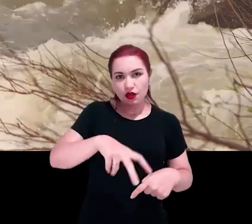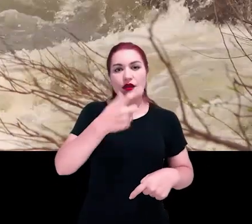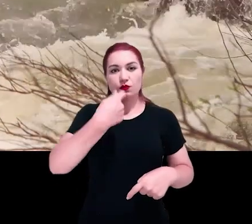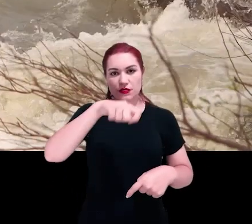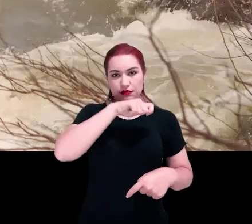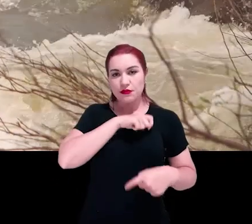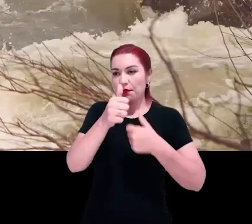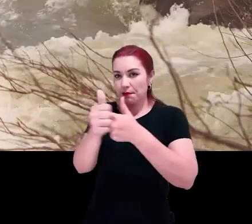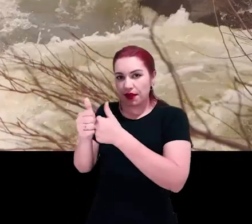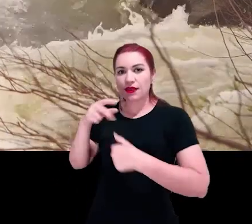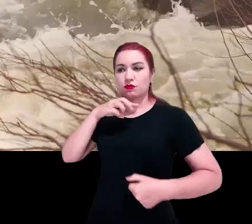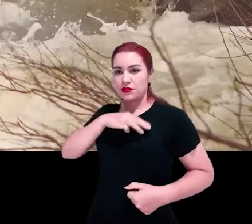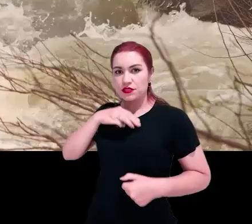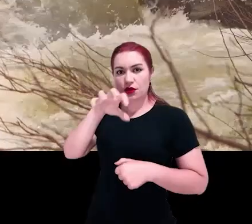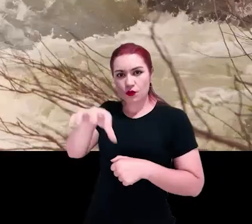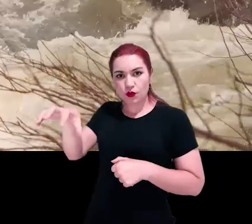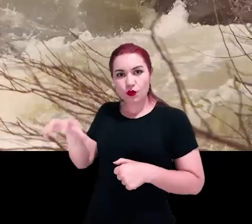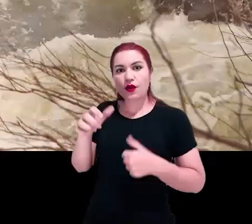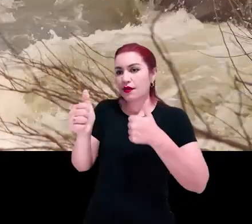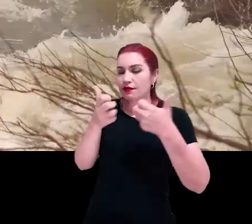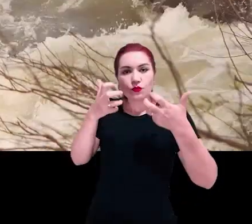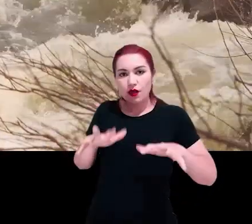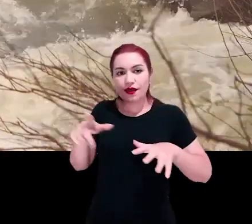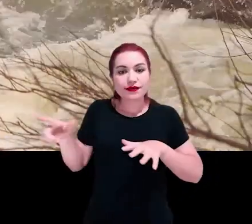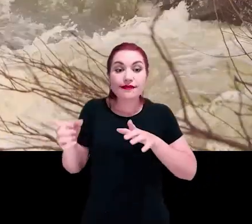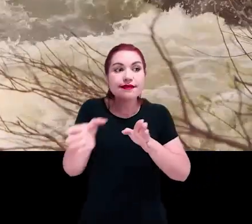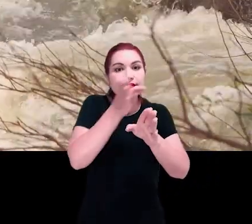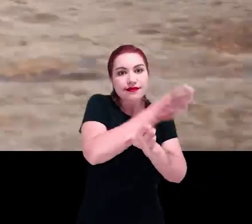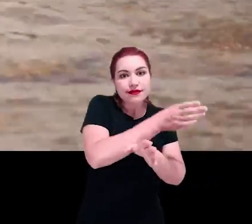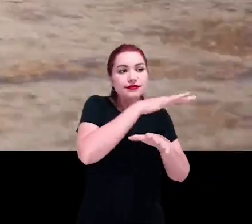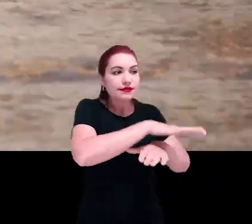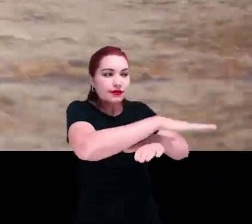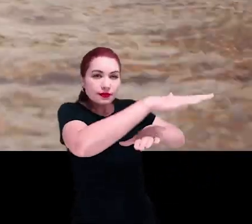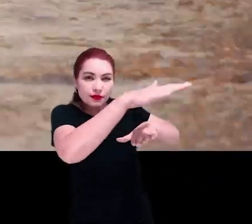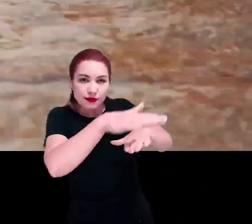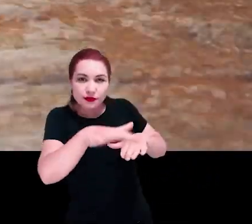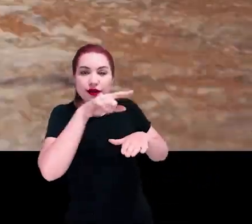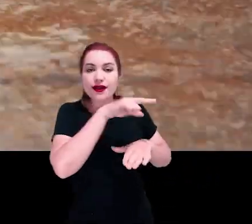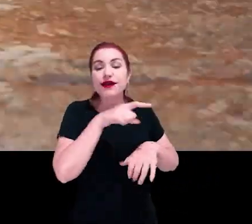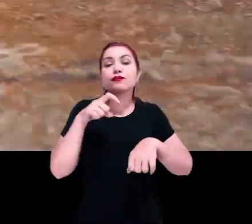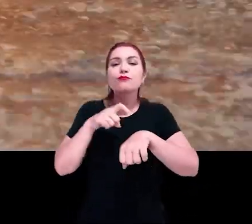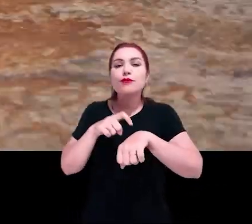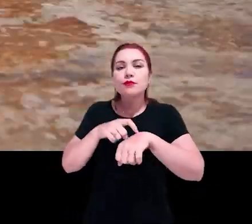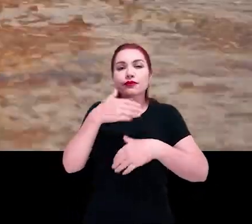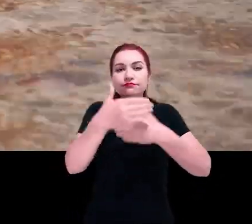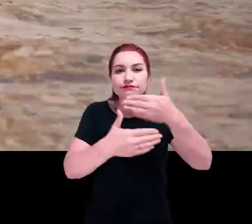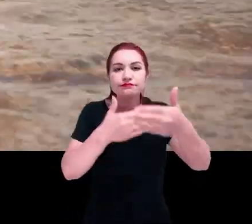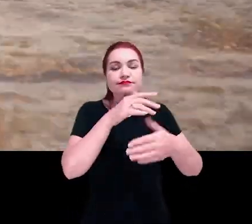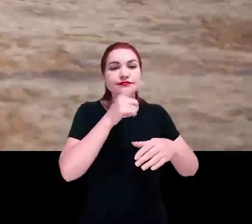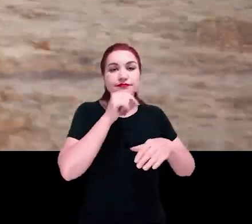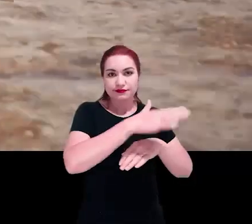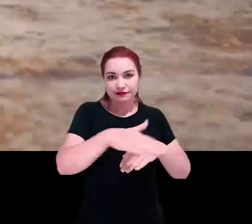das missões, das suas casas. Então ele estabelece como campo de batalha o pampa. O que acontecia é que naquele momento, pelas voltas do rio